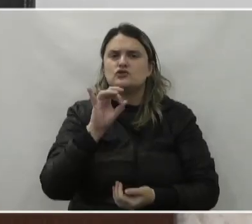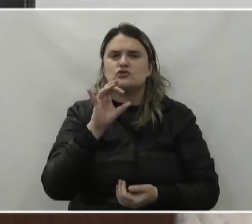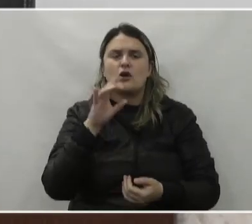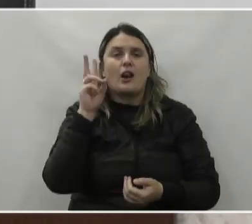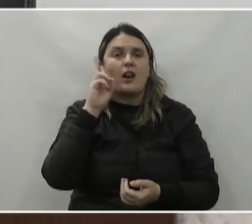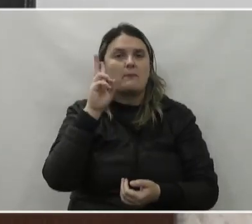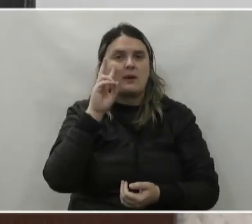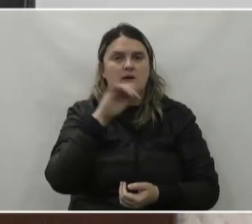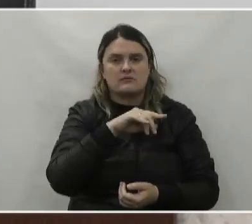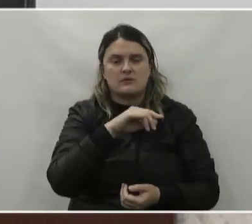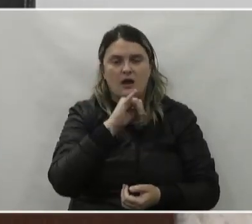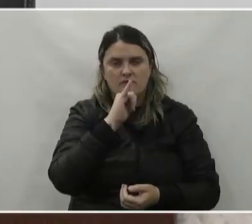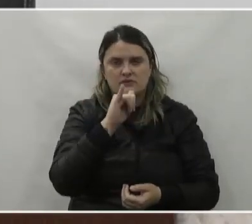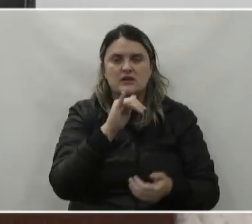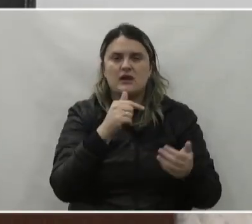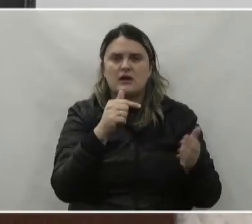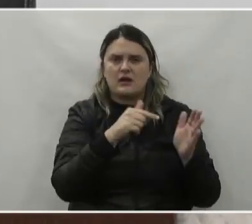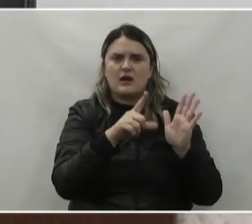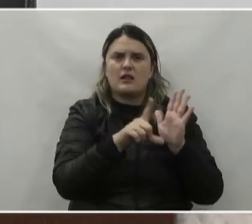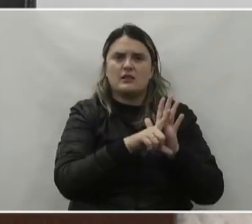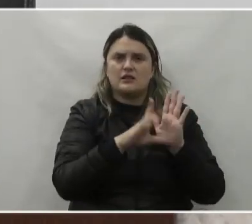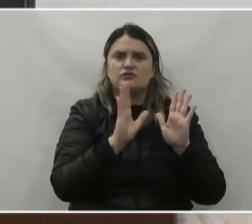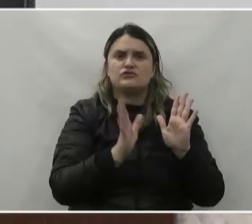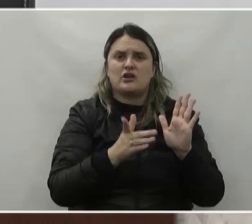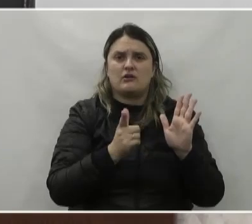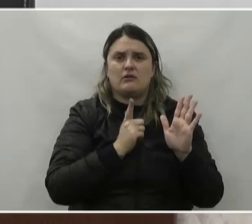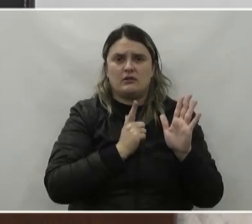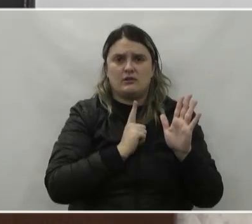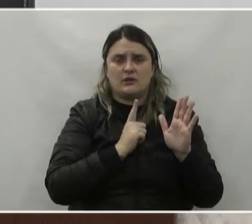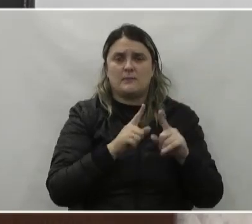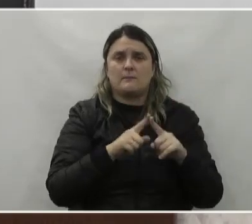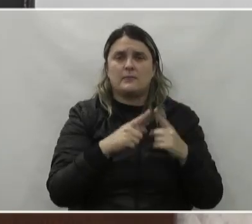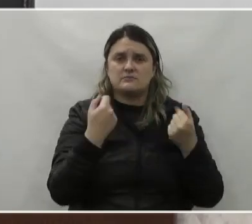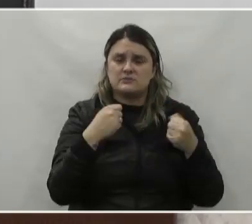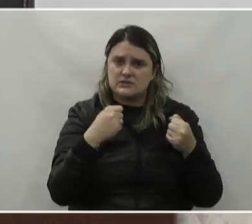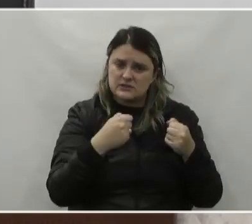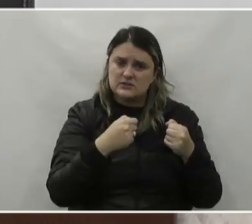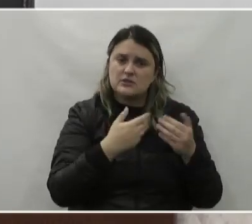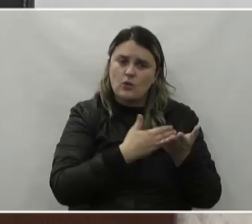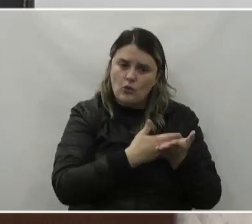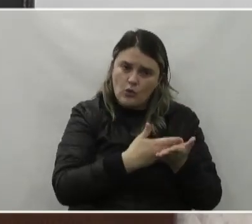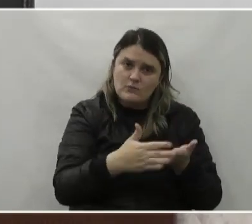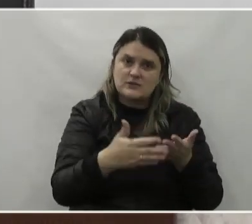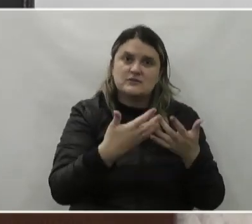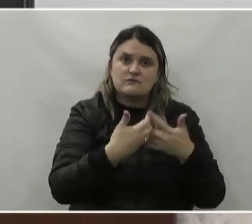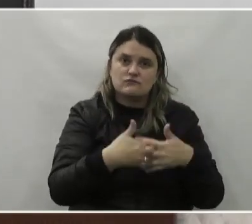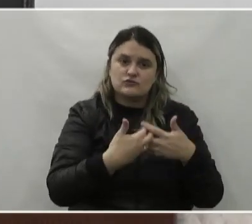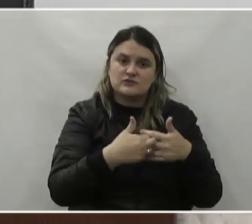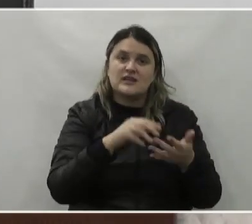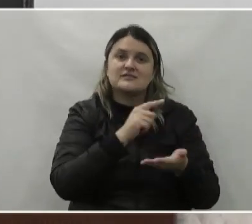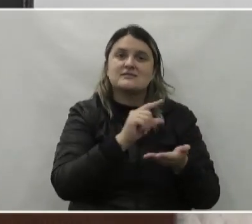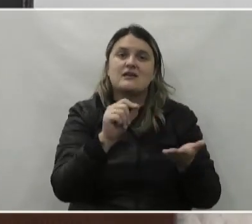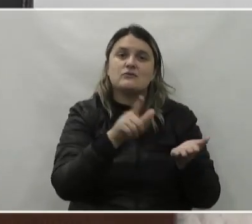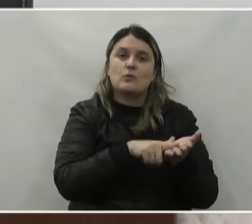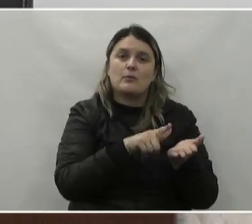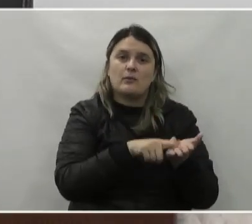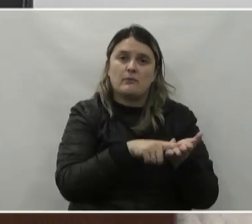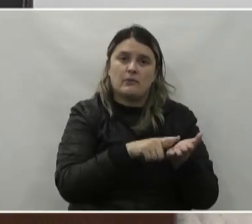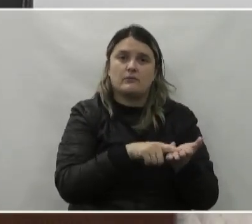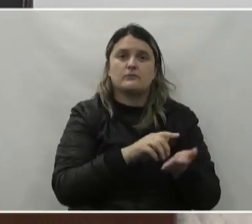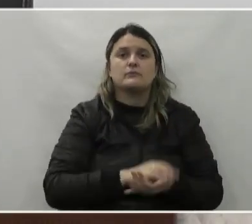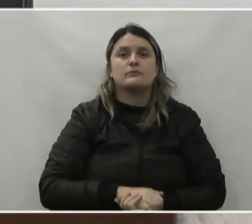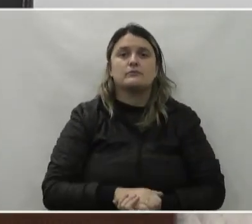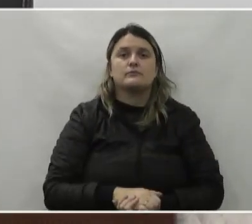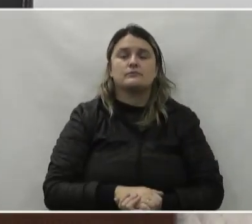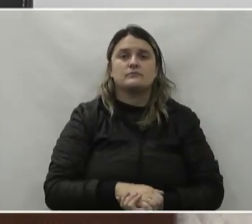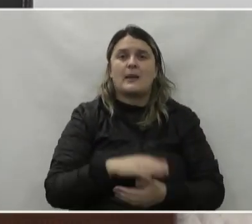isso para colocar aqui, né, que a lei existe, mas precisa realmente, como muitas outras leis, que infelizmente nós temos aí, mas